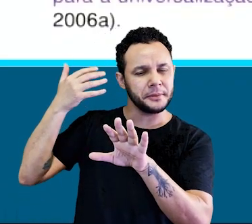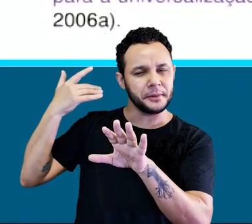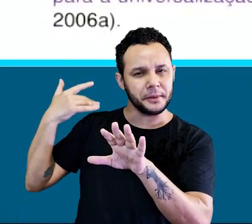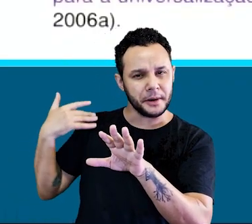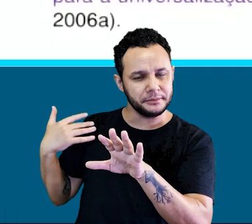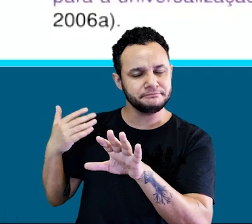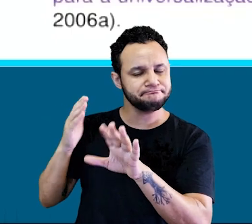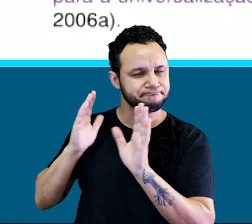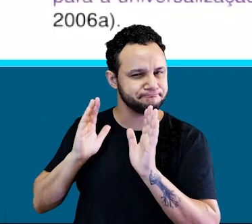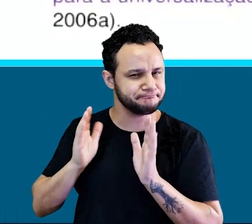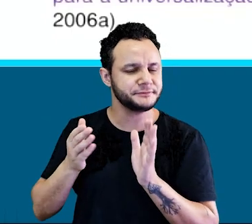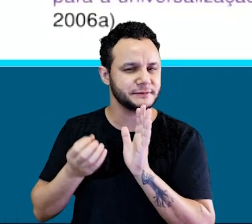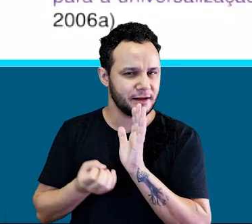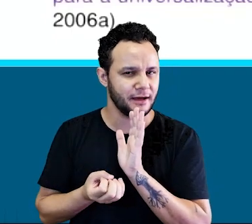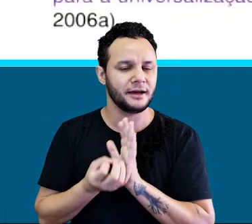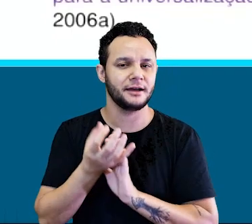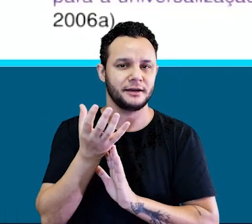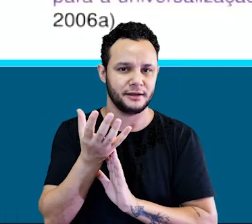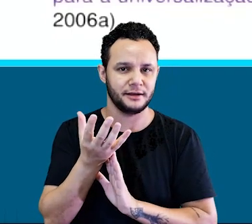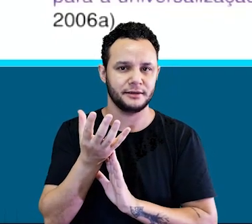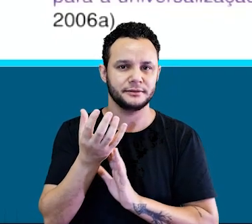mais pontual, né,